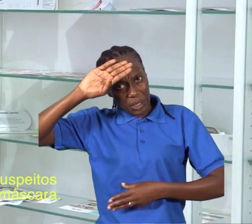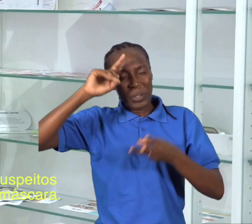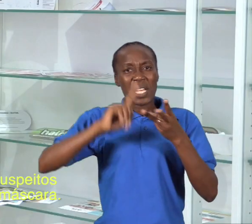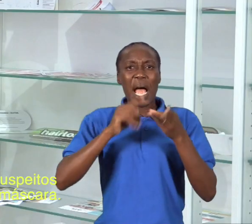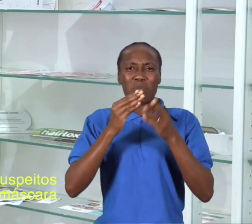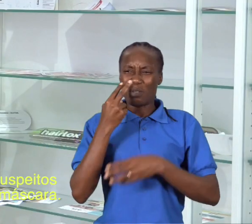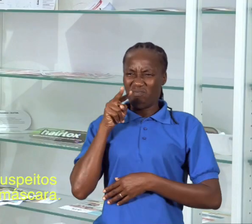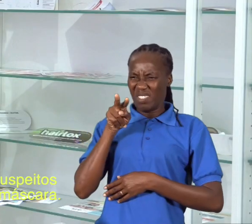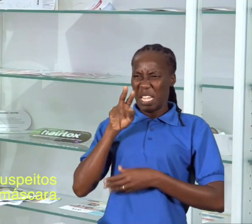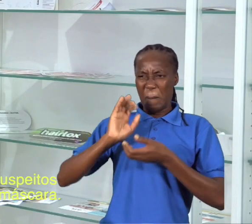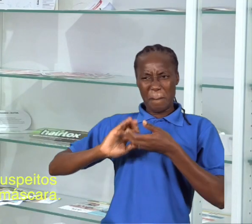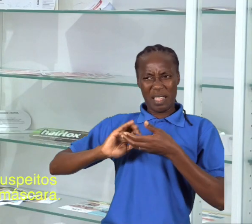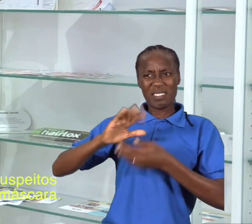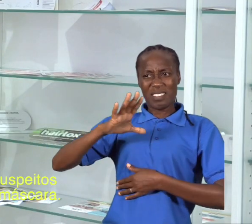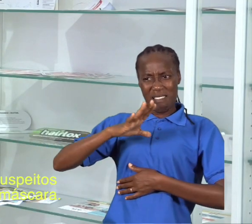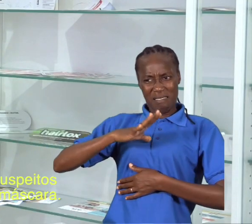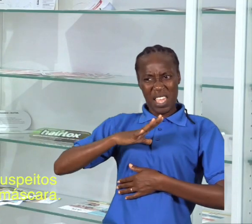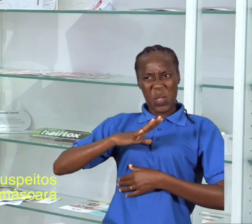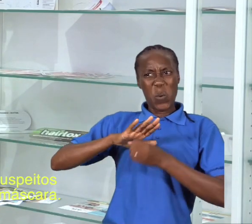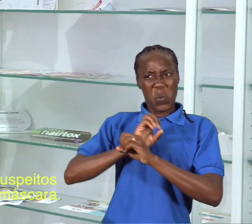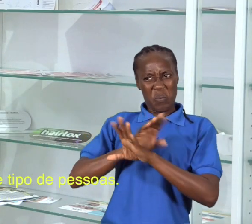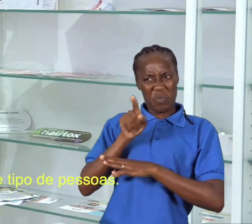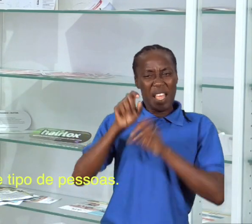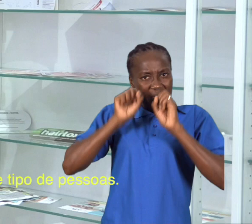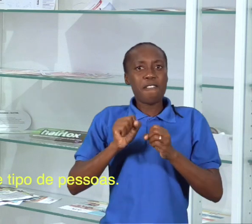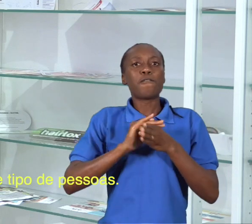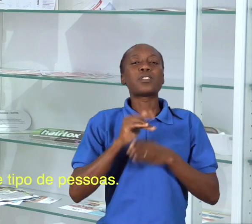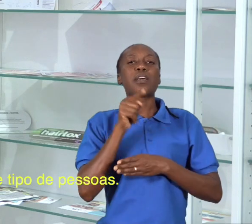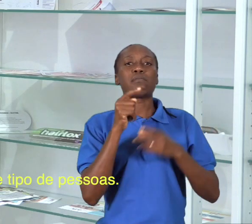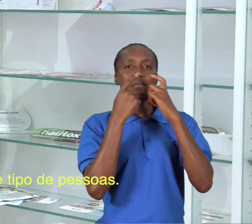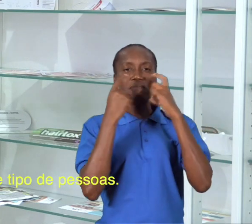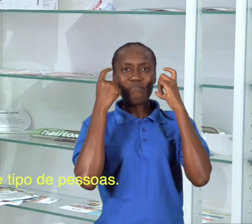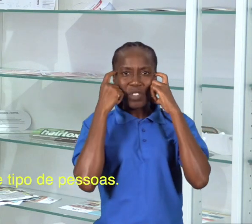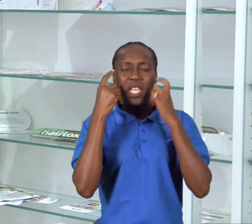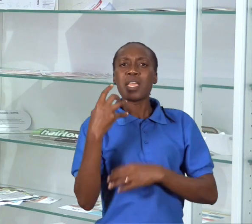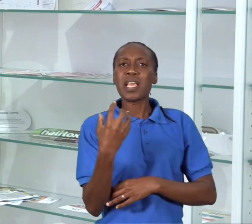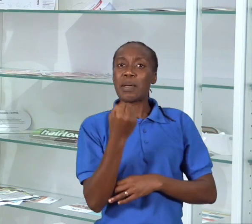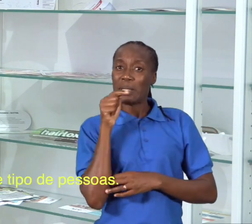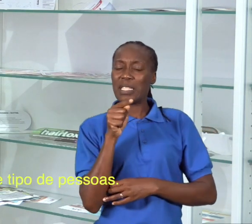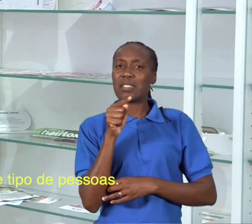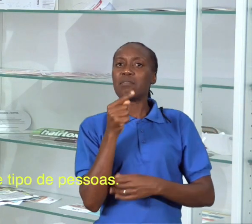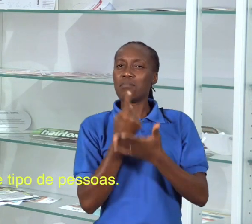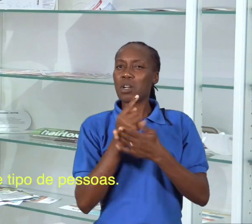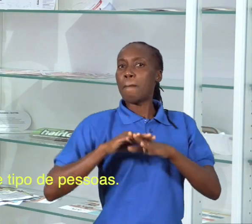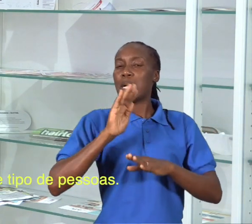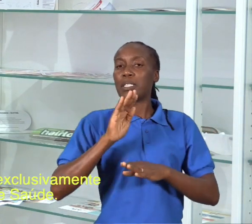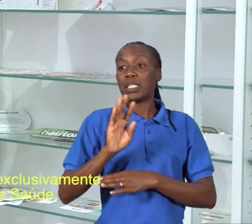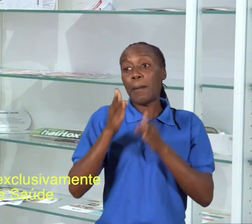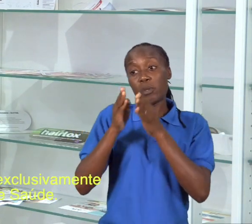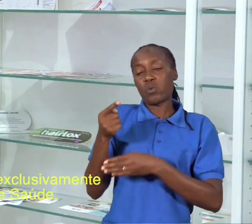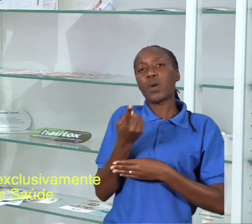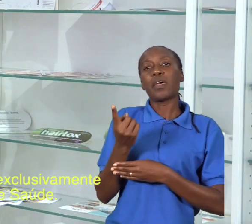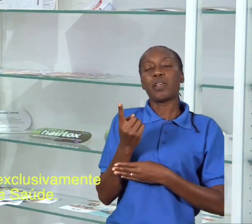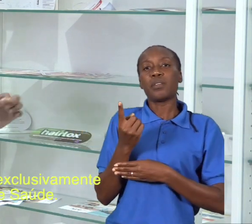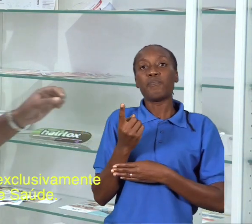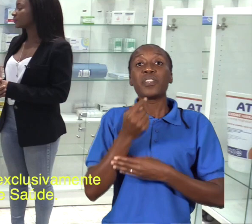casos suspeitos, devem usar estas máscaras. Que são apropriadas para este tipo de pessoas. Contudo,